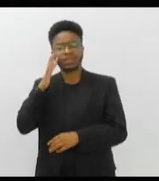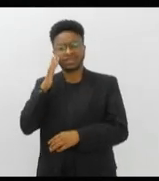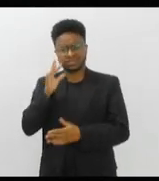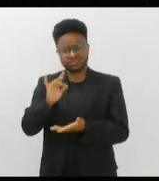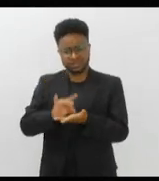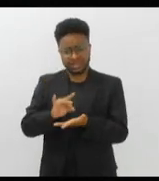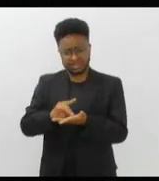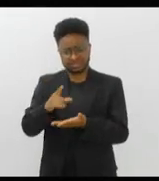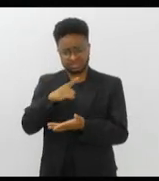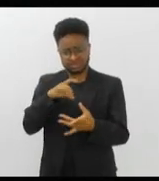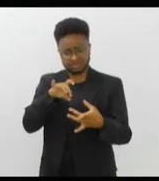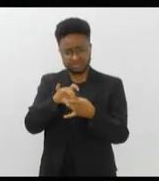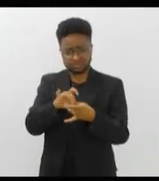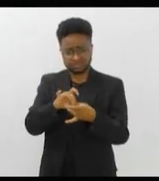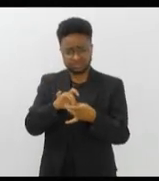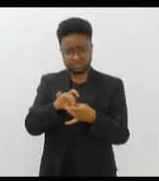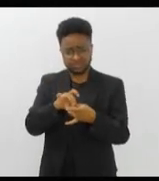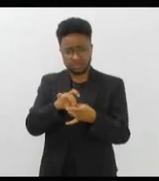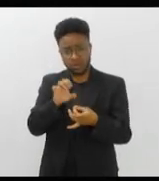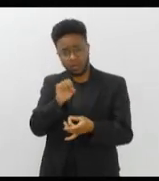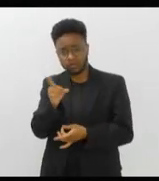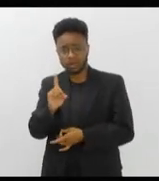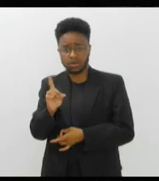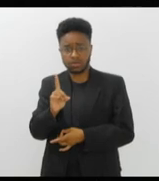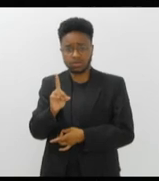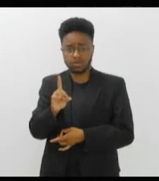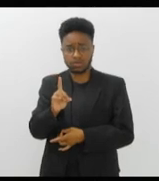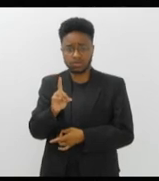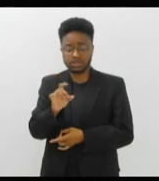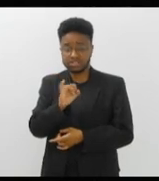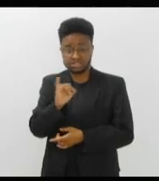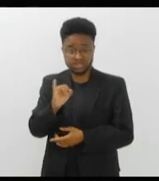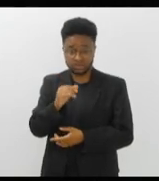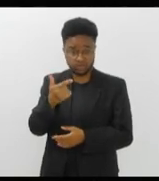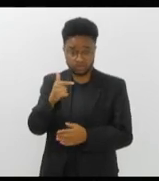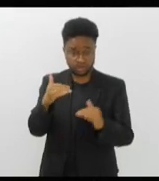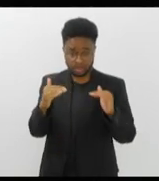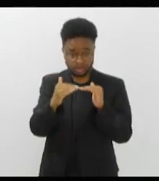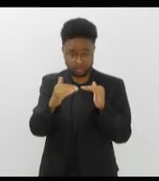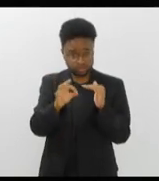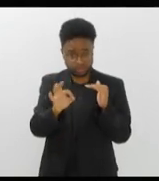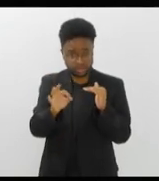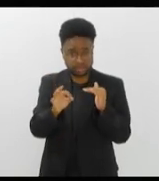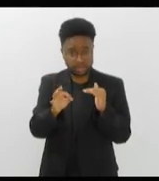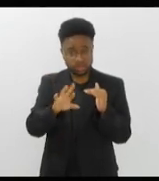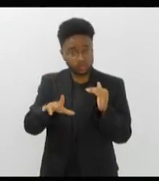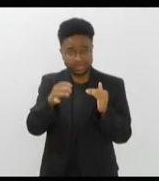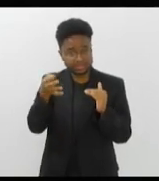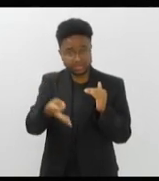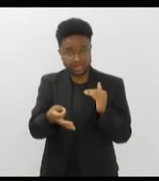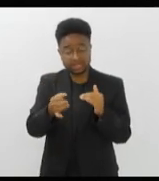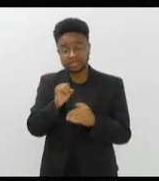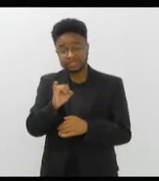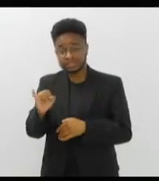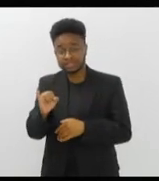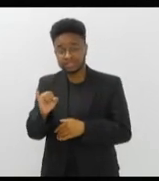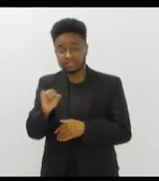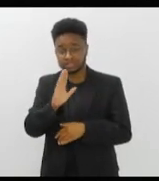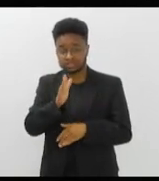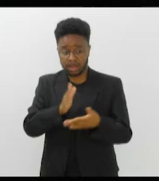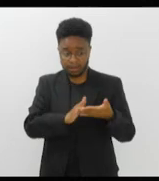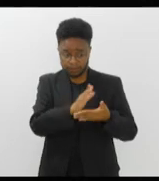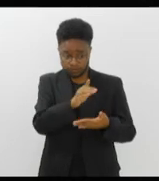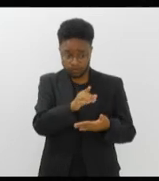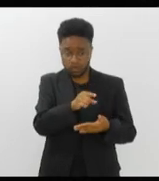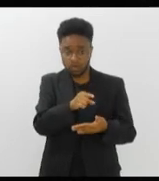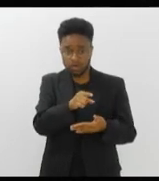passou se não passou é indevido se passou não liderou a existência do